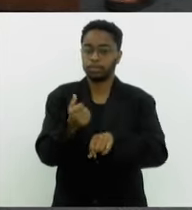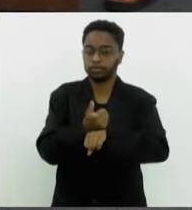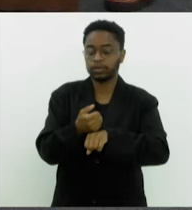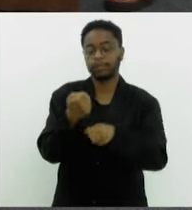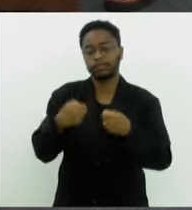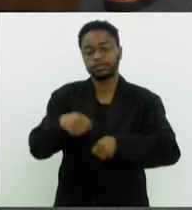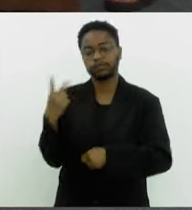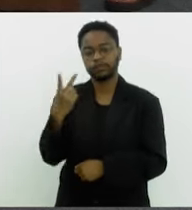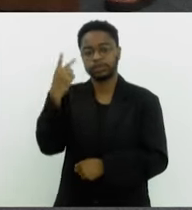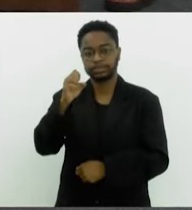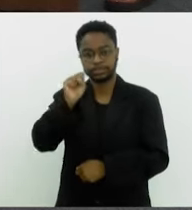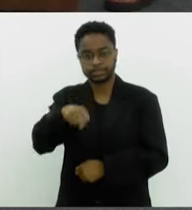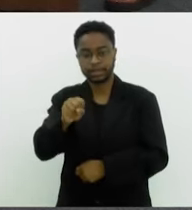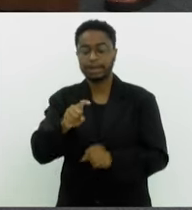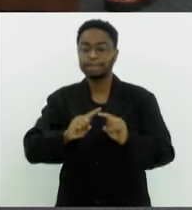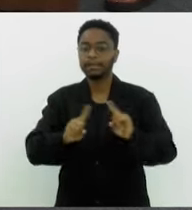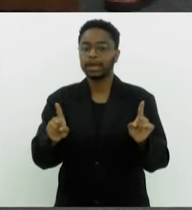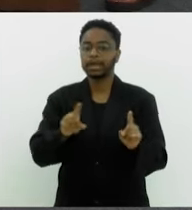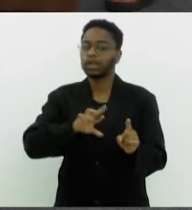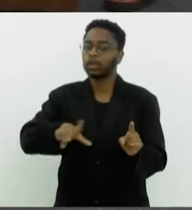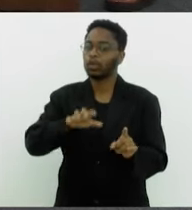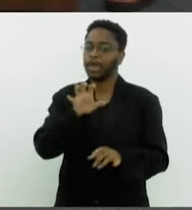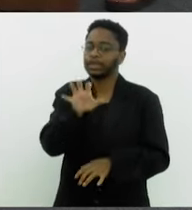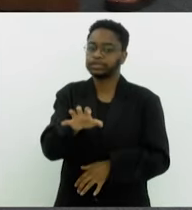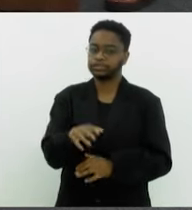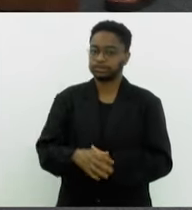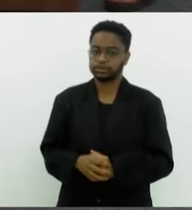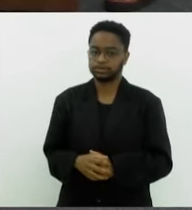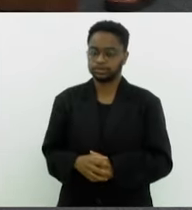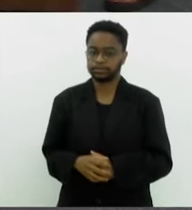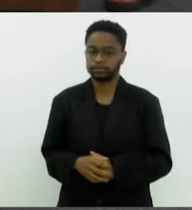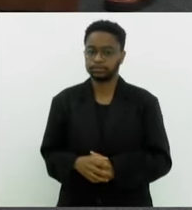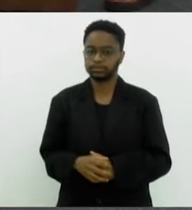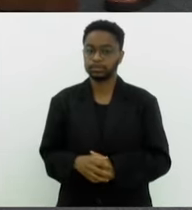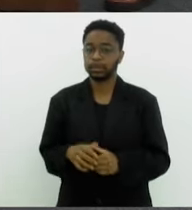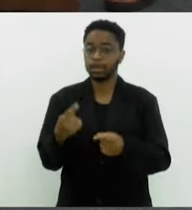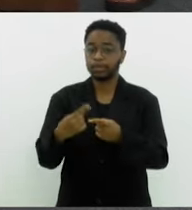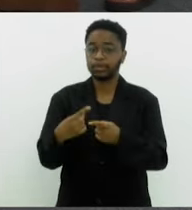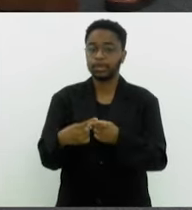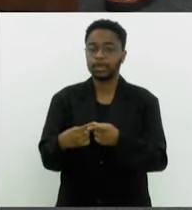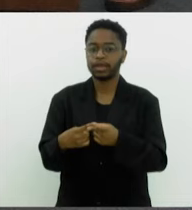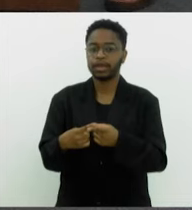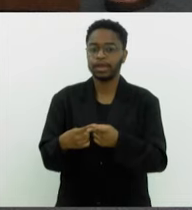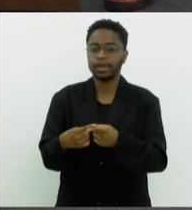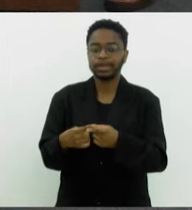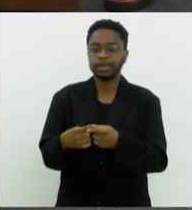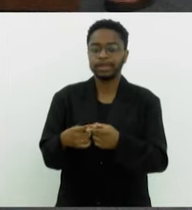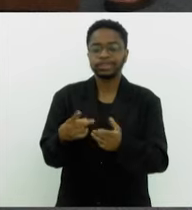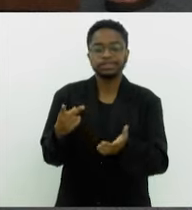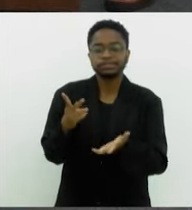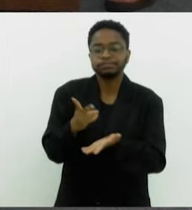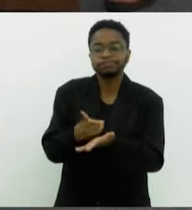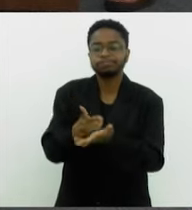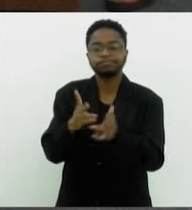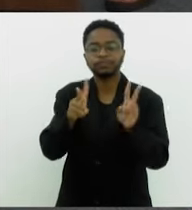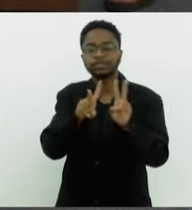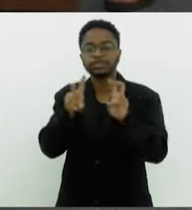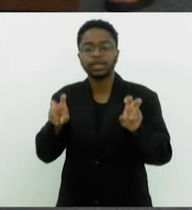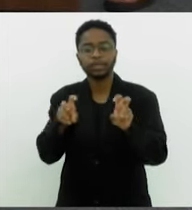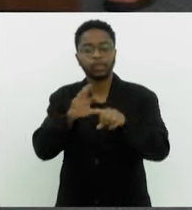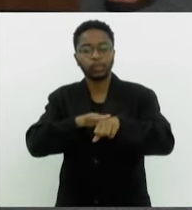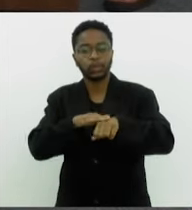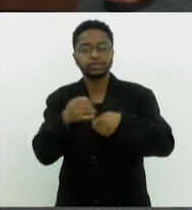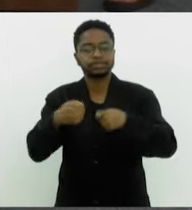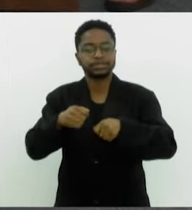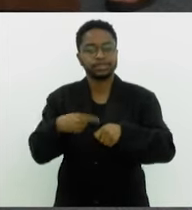sim, mas não com esse tipo de instrumento pernicioso que empurra o profissional para a mesma situação de doença ter que ir para a